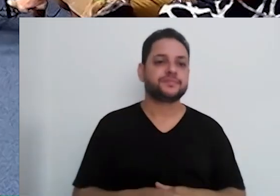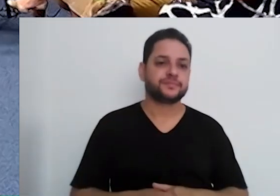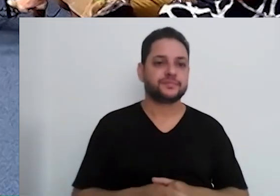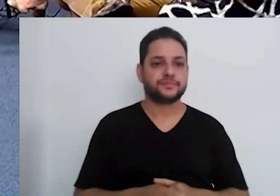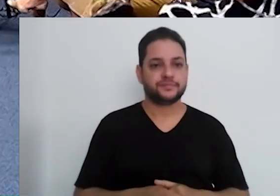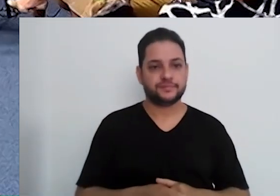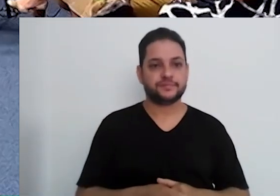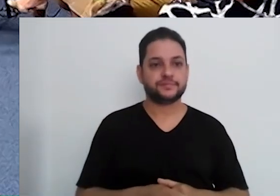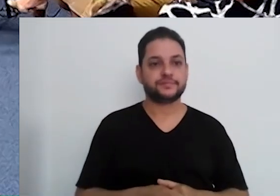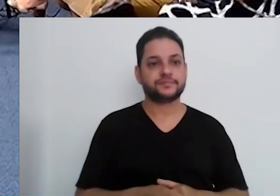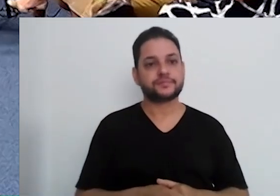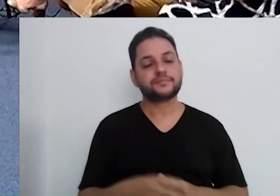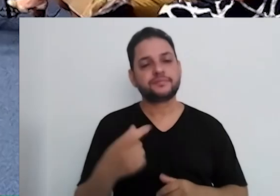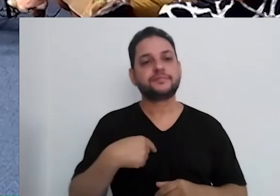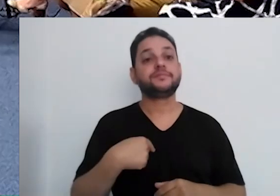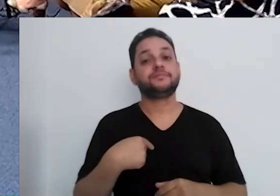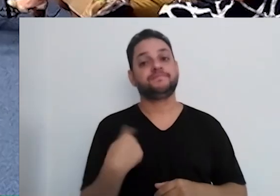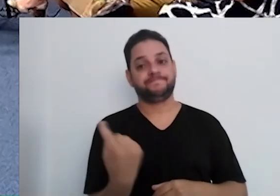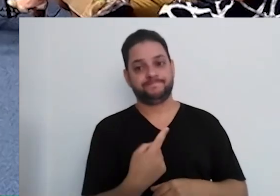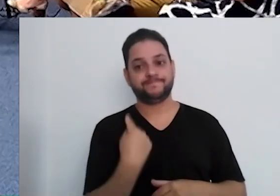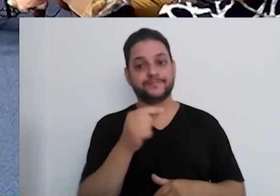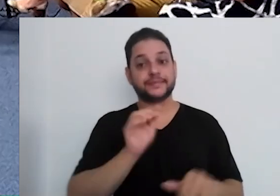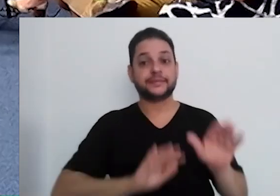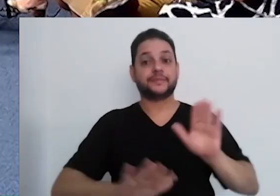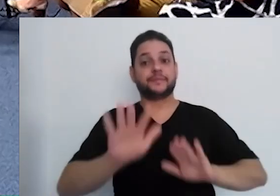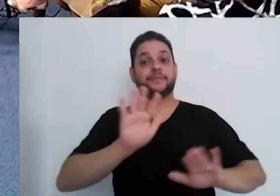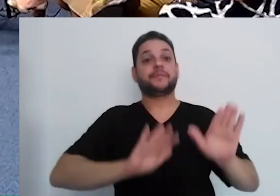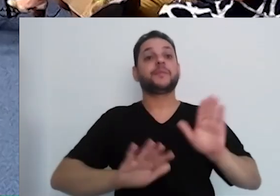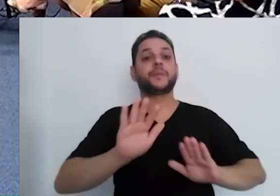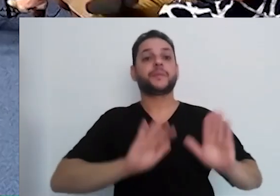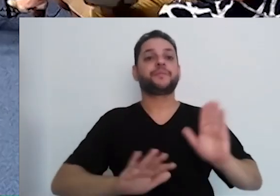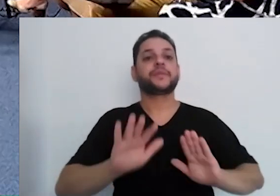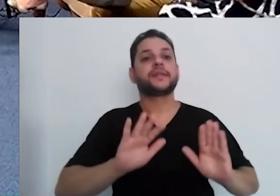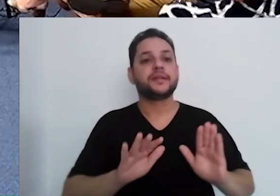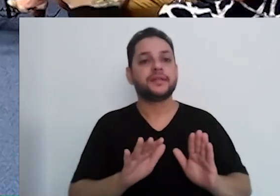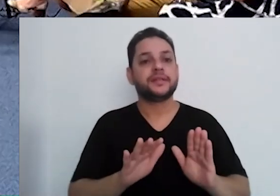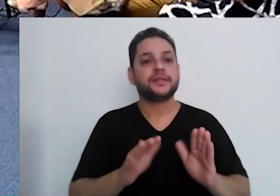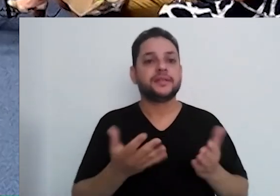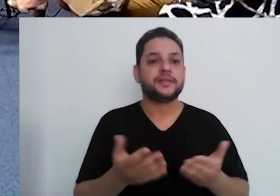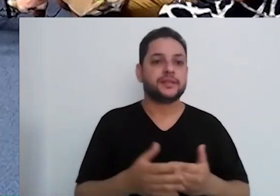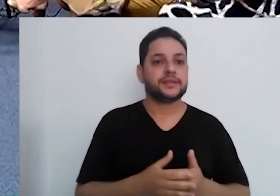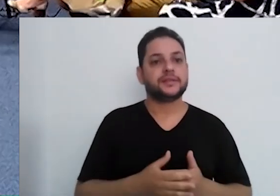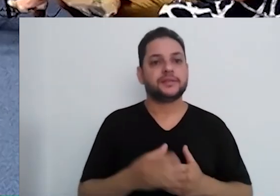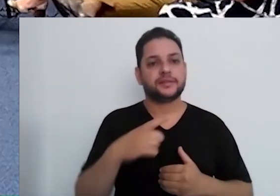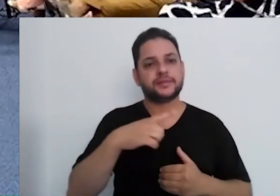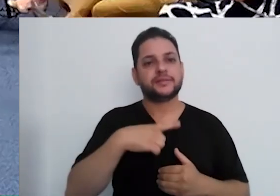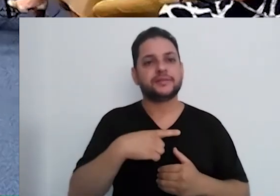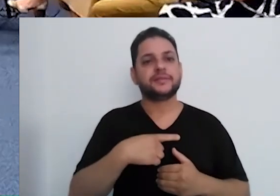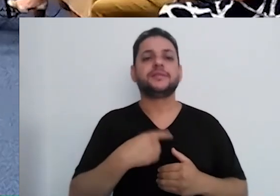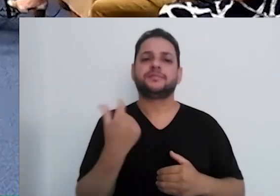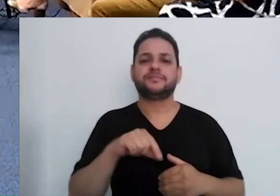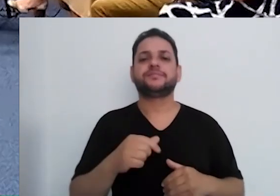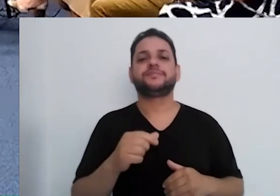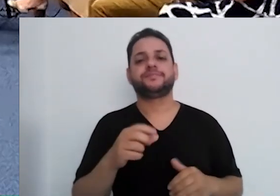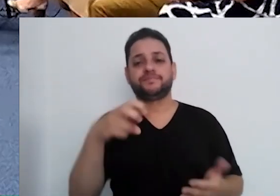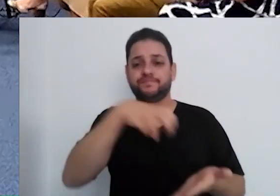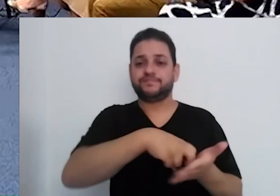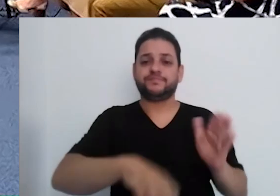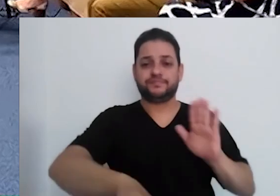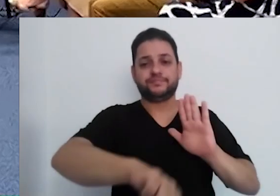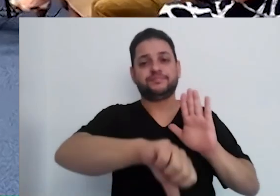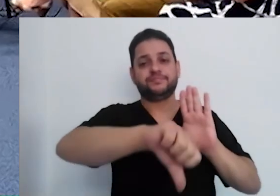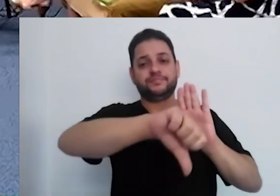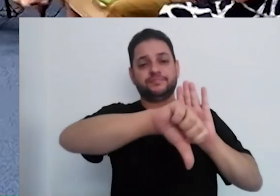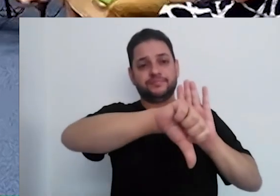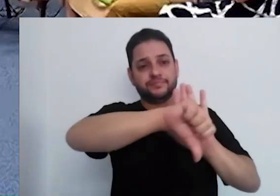gente realmente Tomou muito cuidado a gente ficou assim foi muito foi penoso o crime castigo foi penoso foi penoso foi penoso pelo